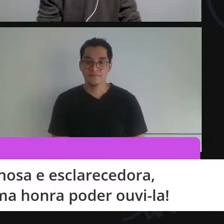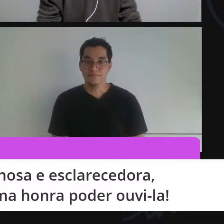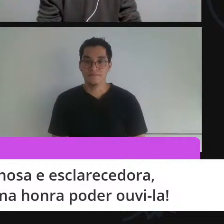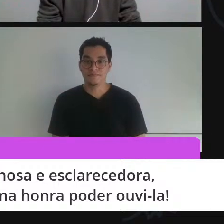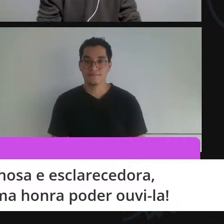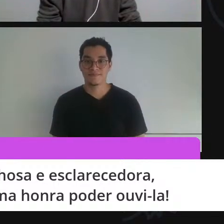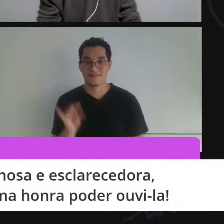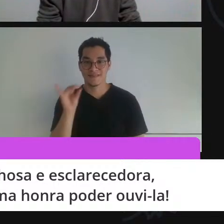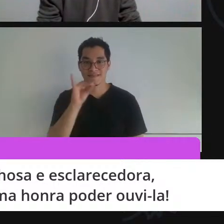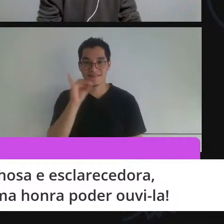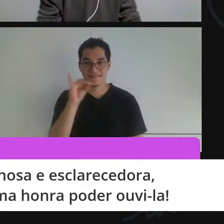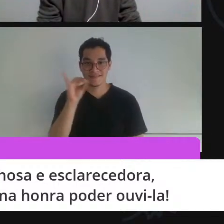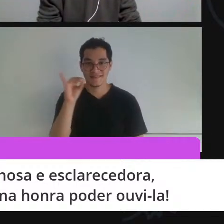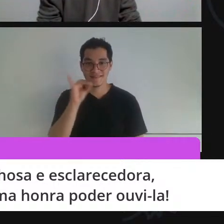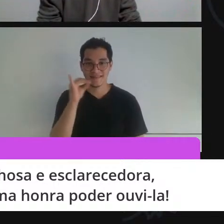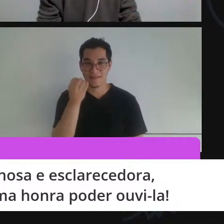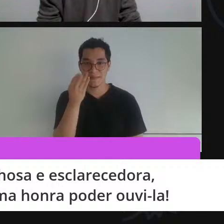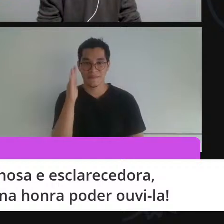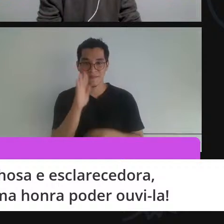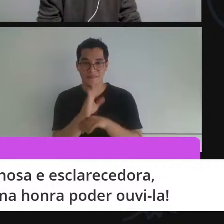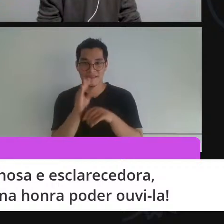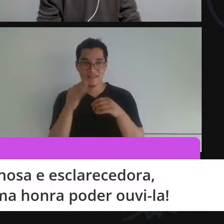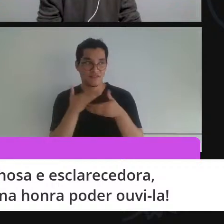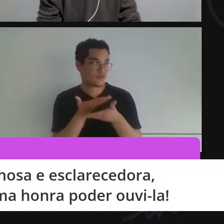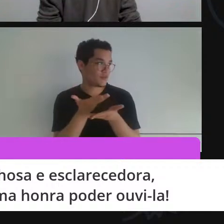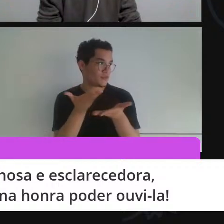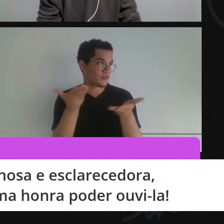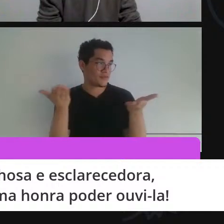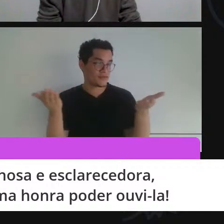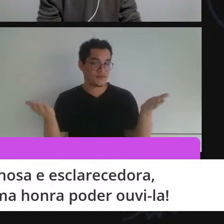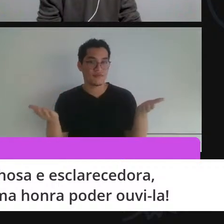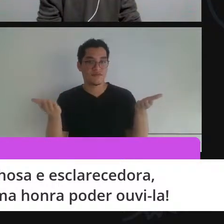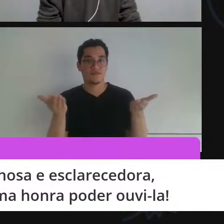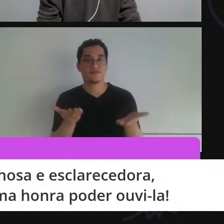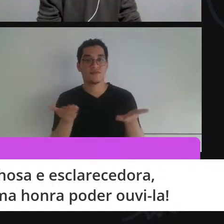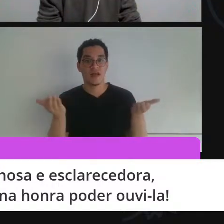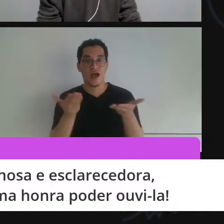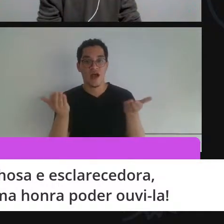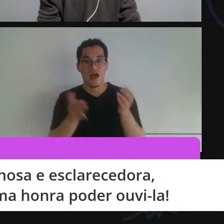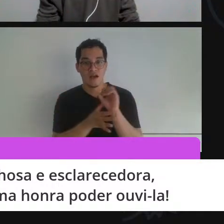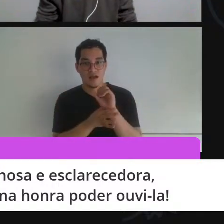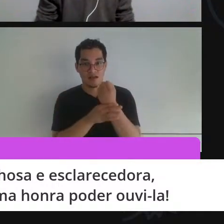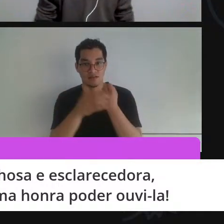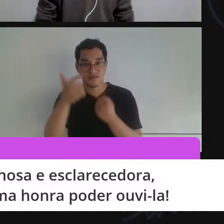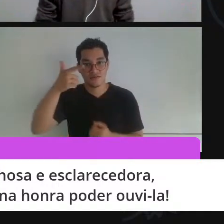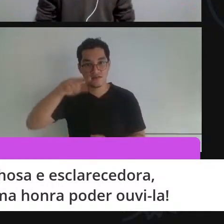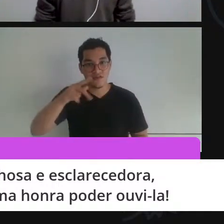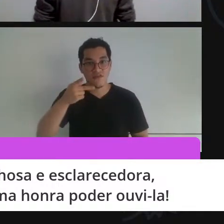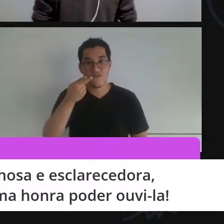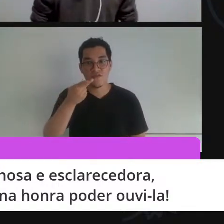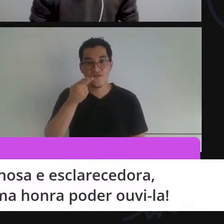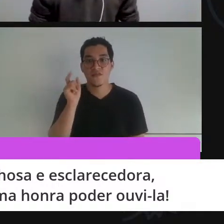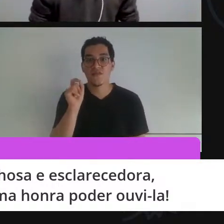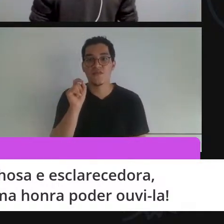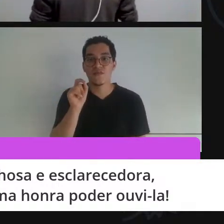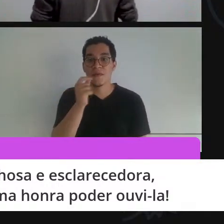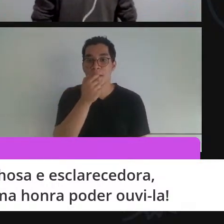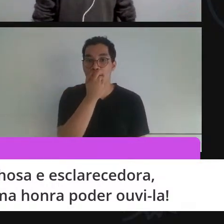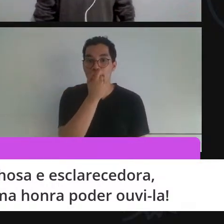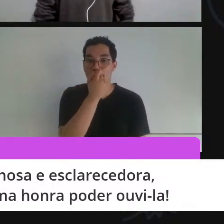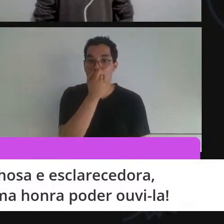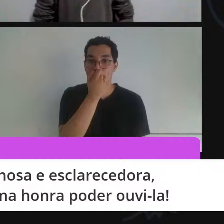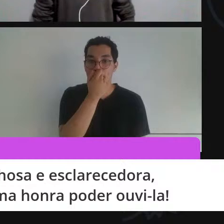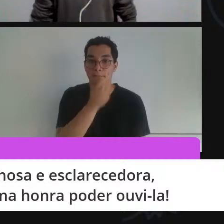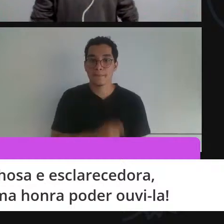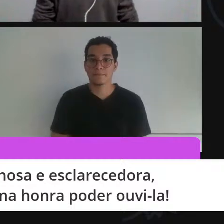Olá, então, boa tarde a todos, né, acho que eu vou reforçar de novo o agradecimento que foi feito por todo mundo, né, e dizer para a Graça